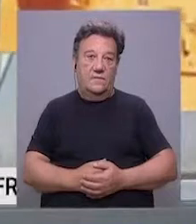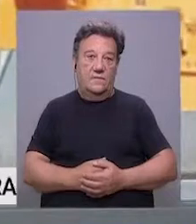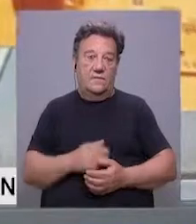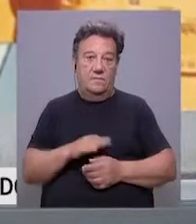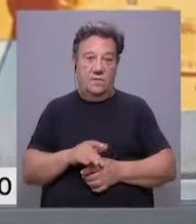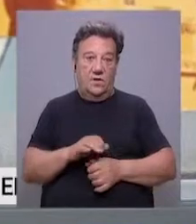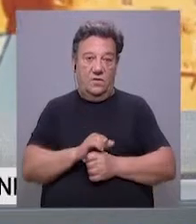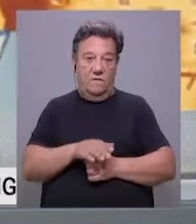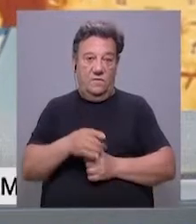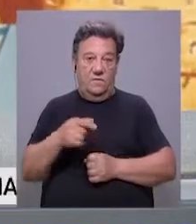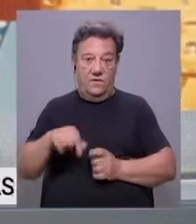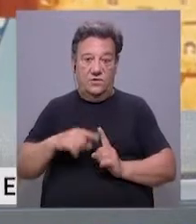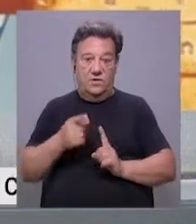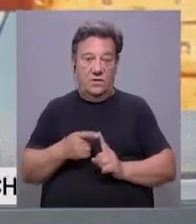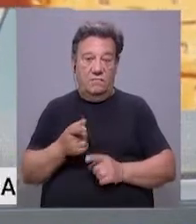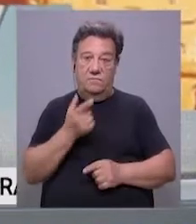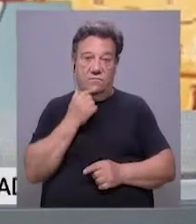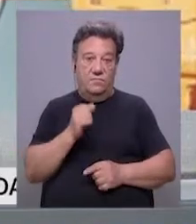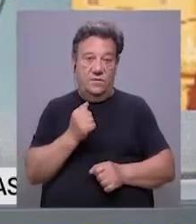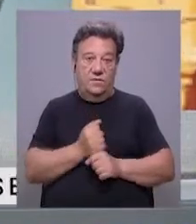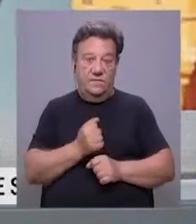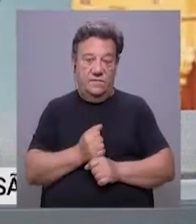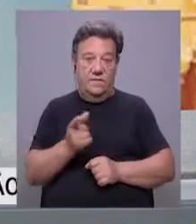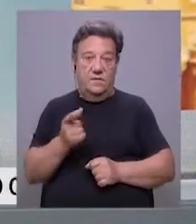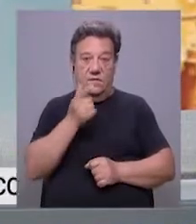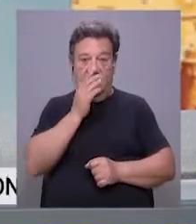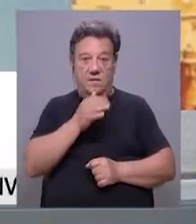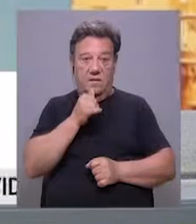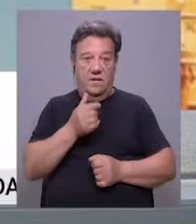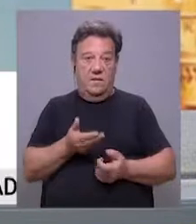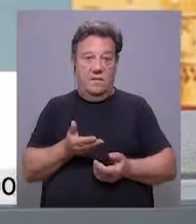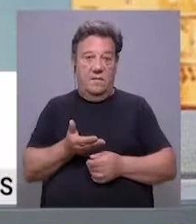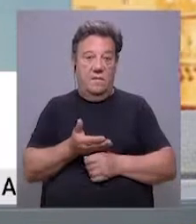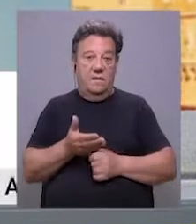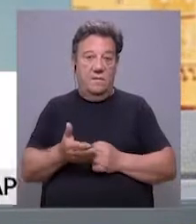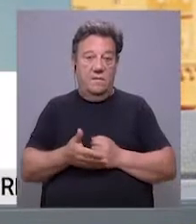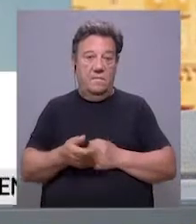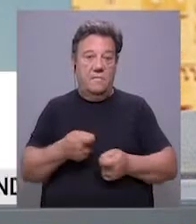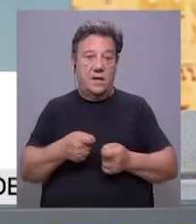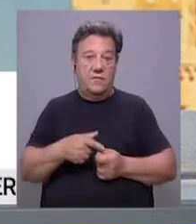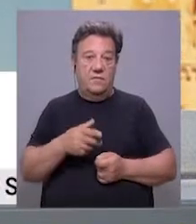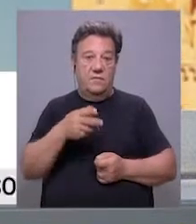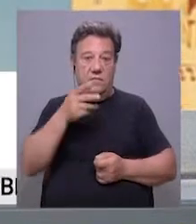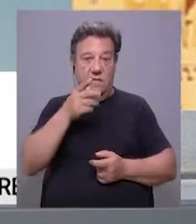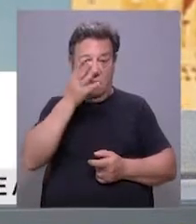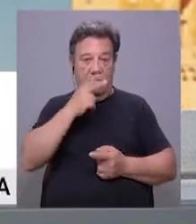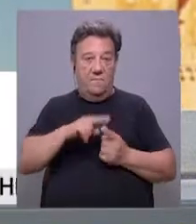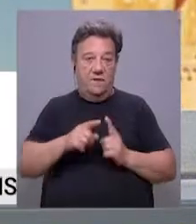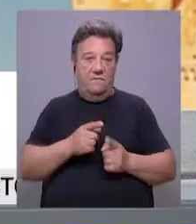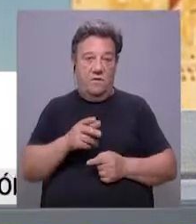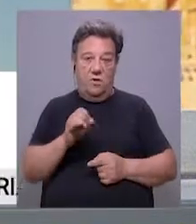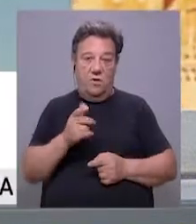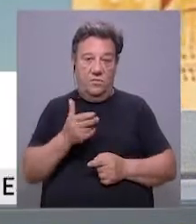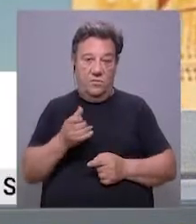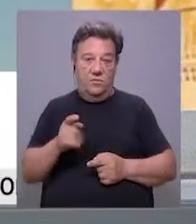Devido à Covid-19, este ano não é possível realizar o tradicional mercado medieval de Óbidos, mas a vila não quis deixar passar a